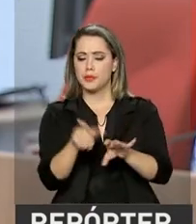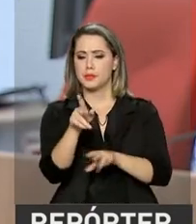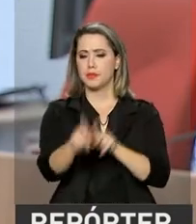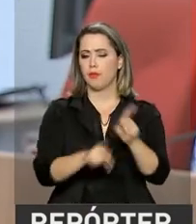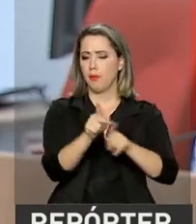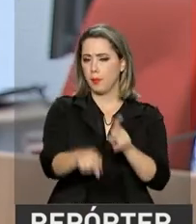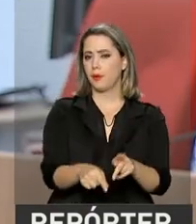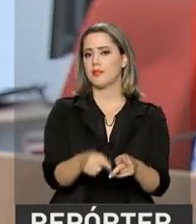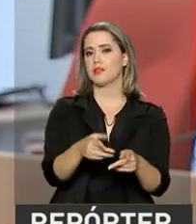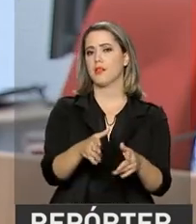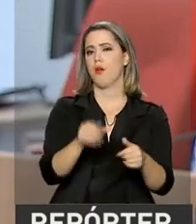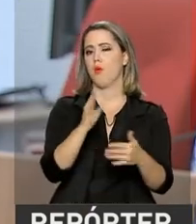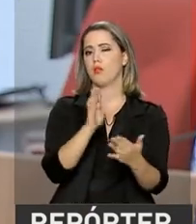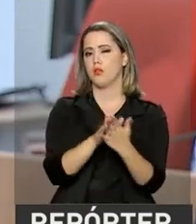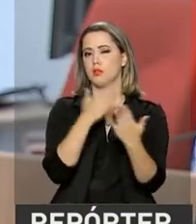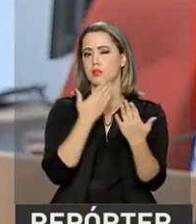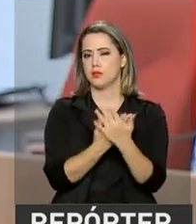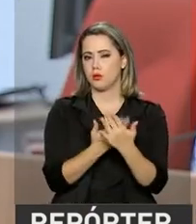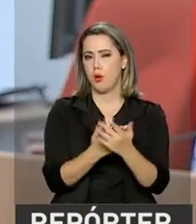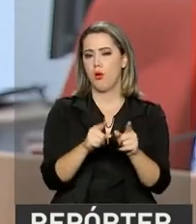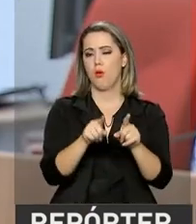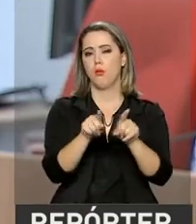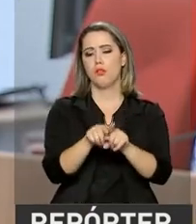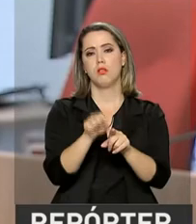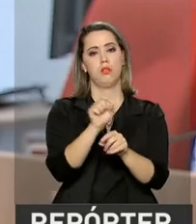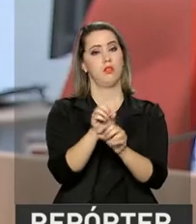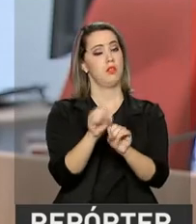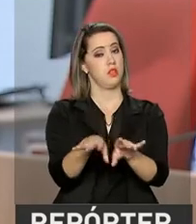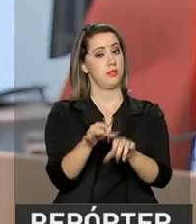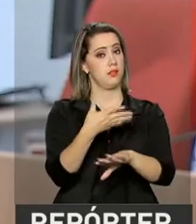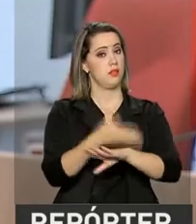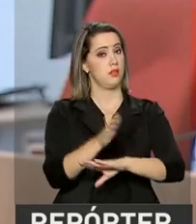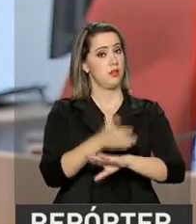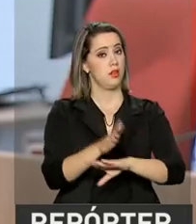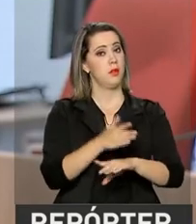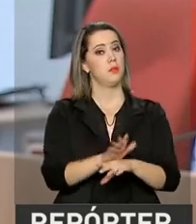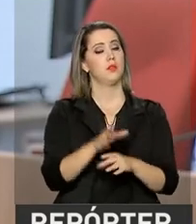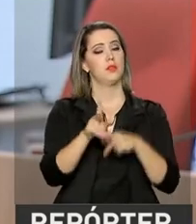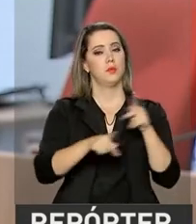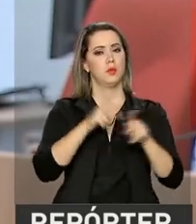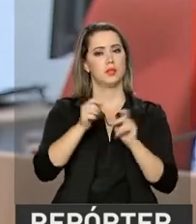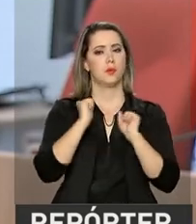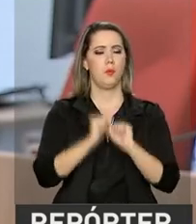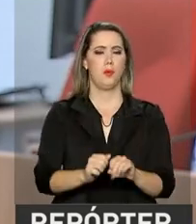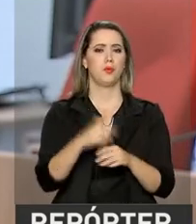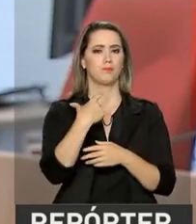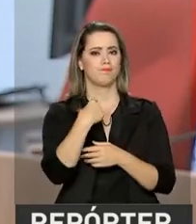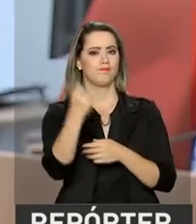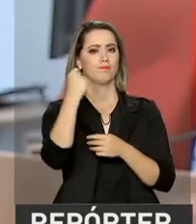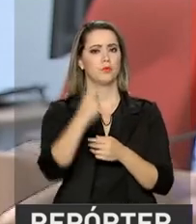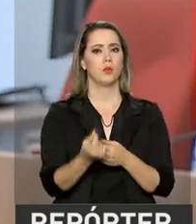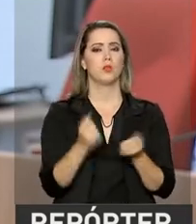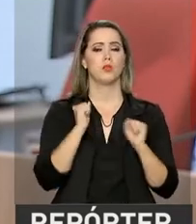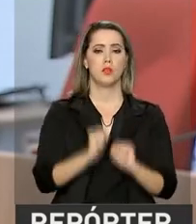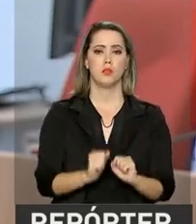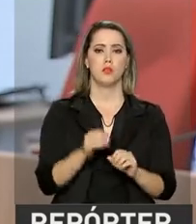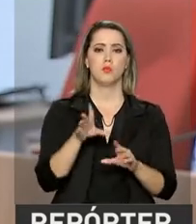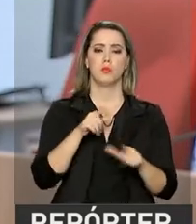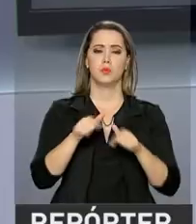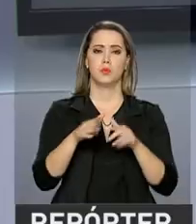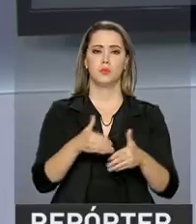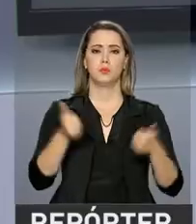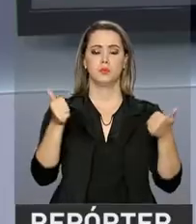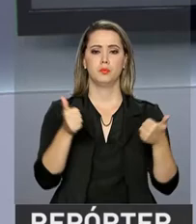nem escolas em capacitação para que a população possa instantes qualificada para um trabalho